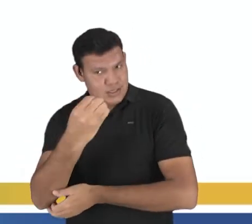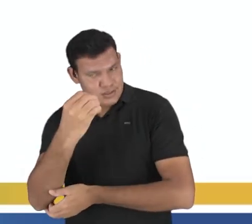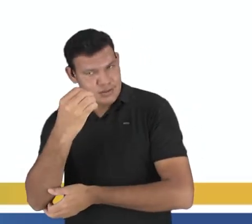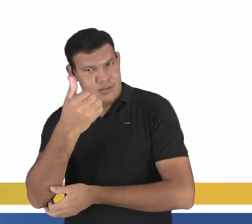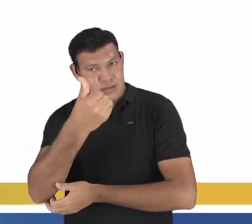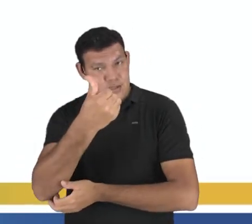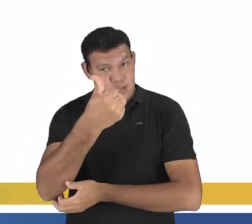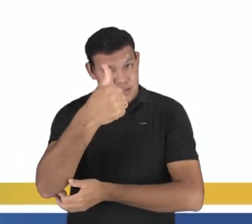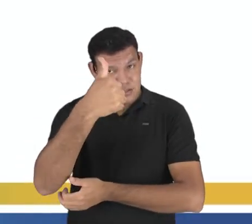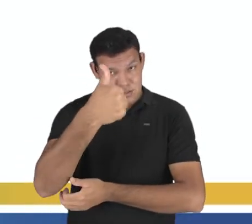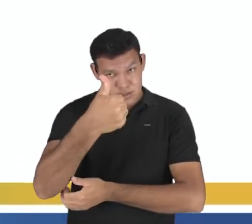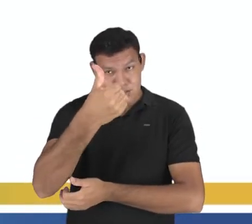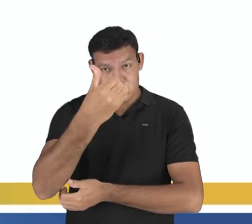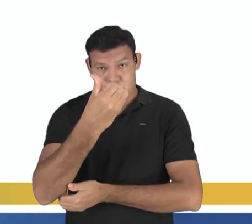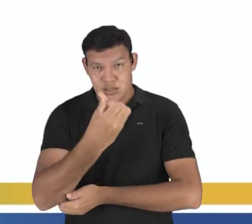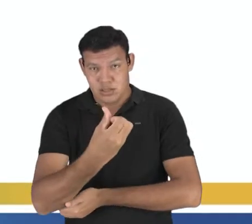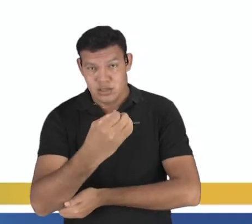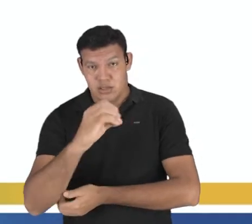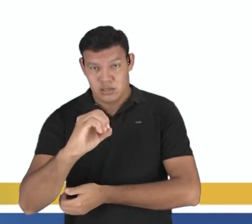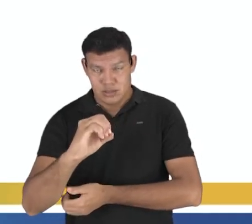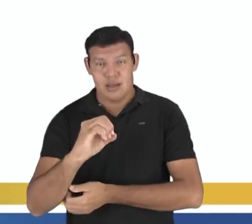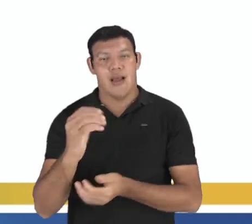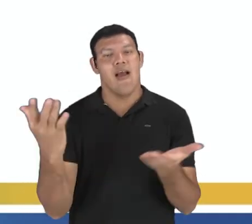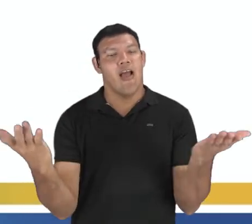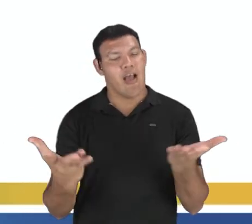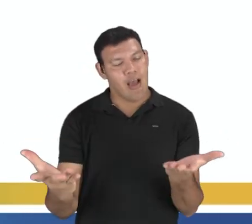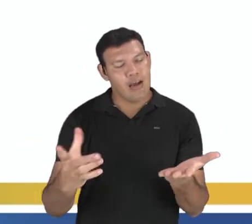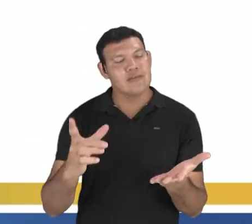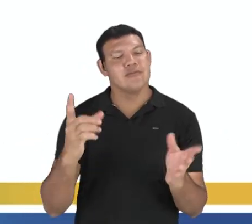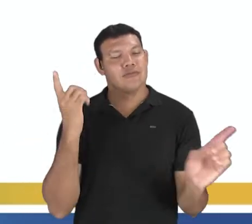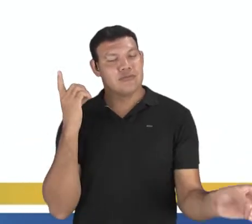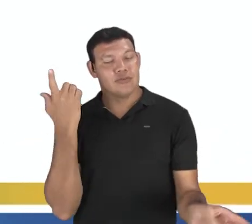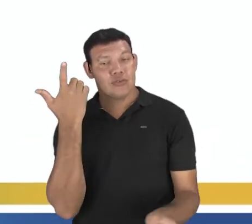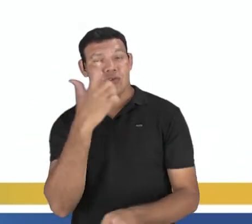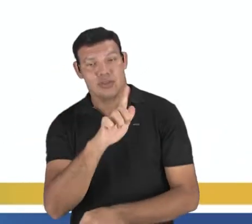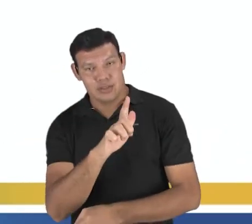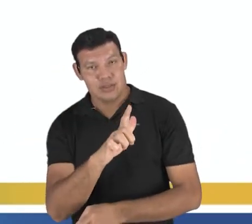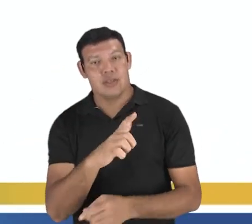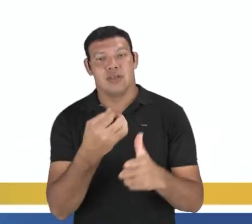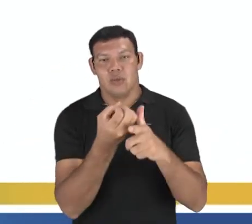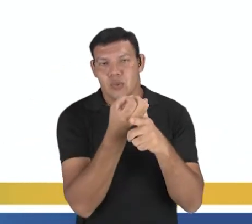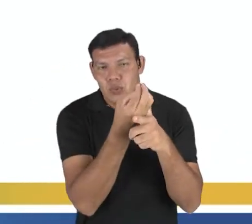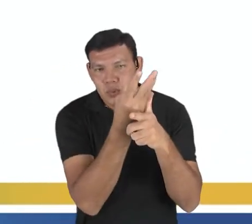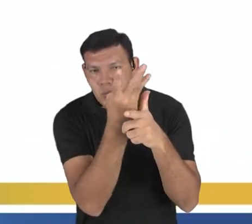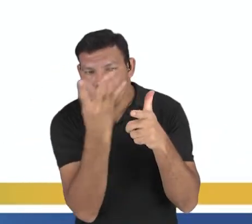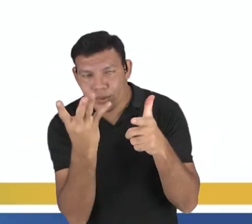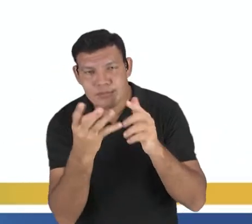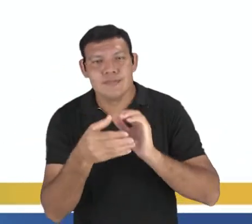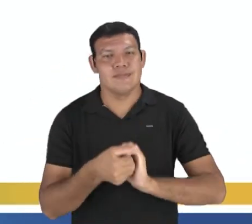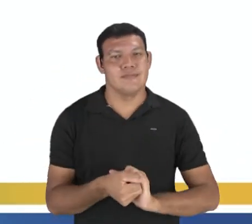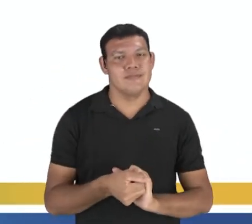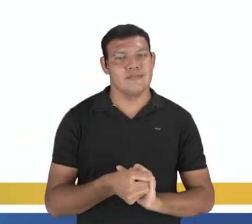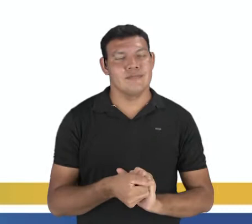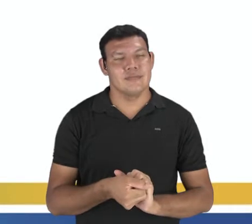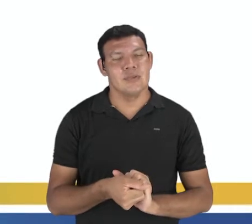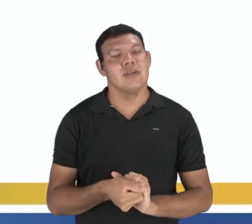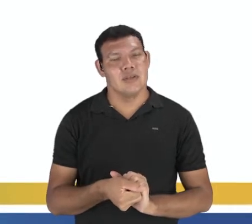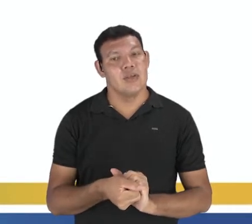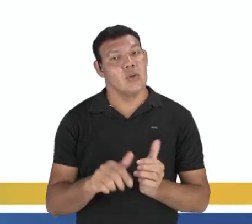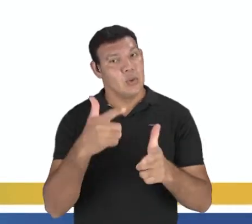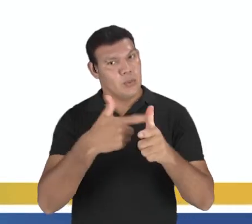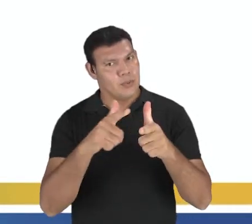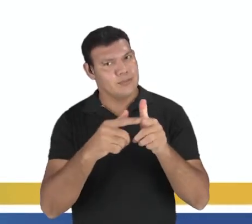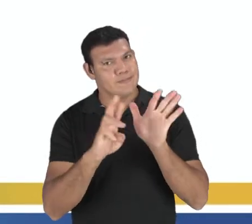aí, agora nós temos aí a expressão algébrica que expressa essa